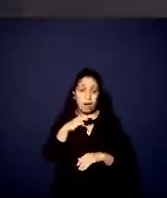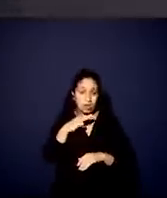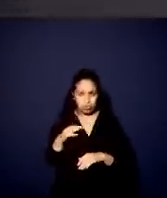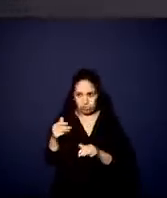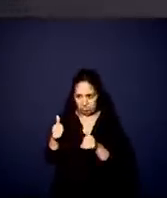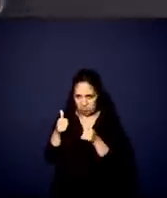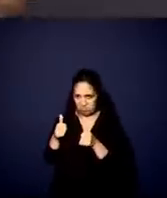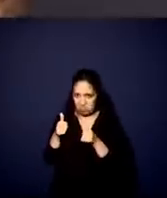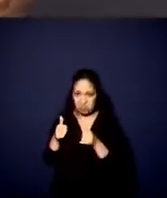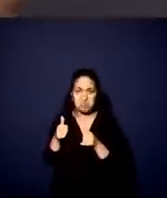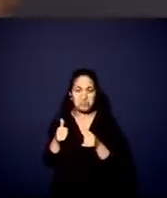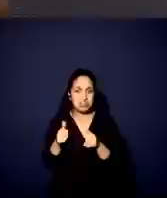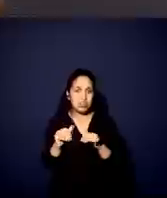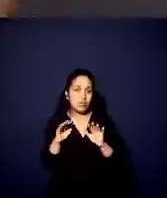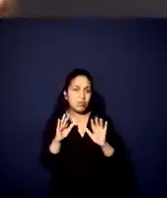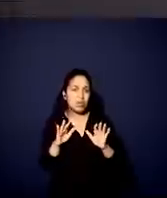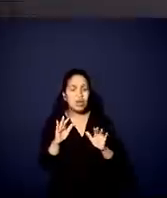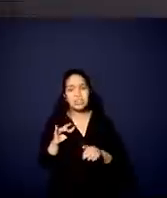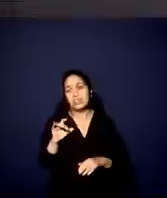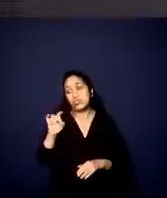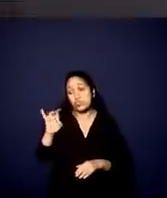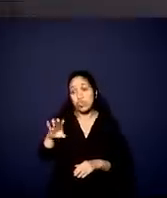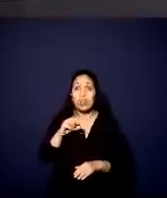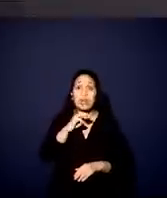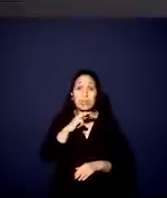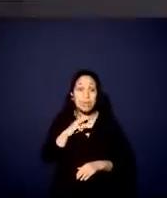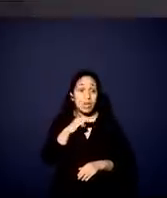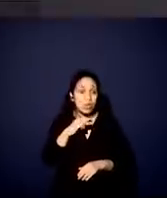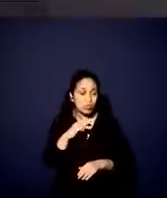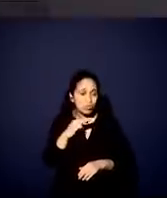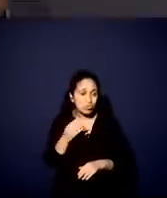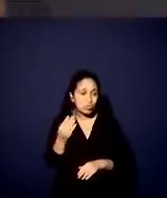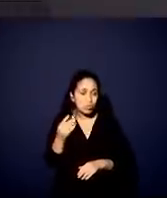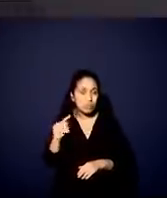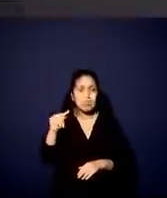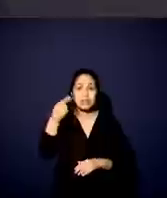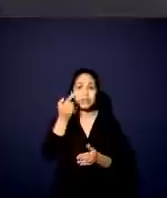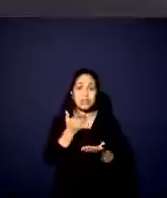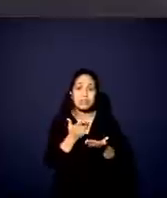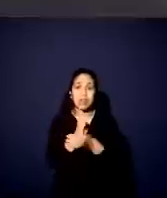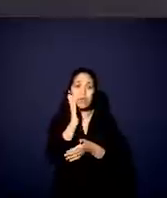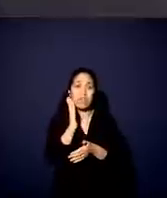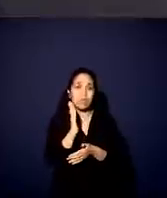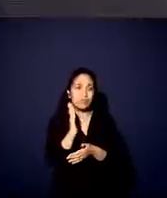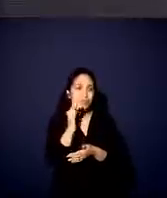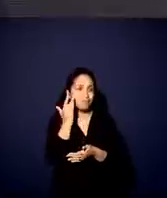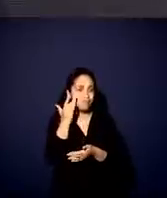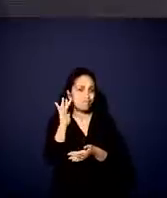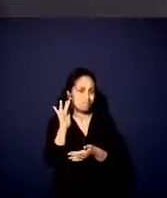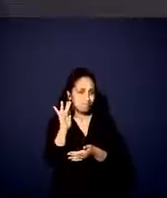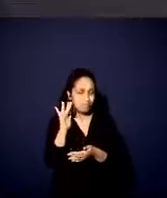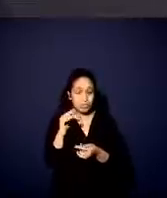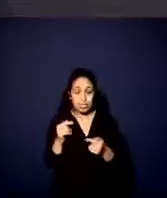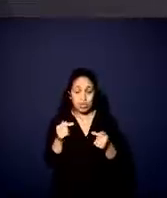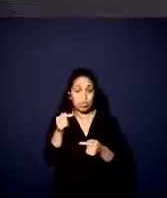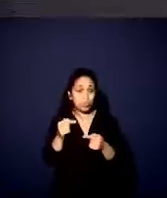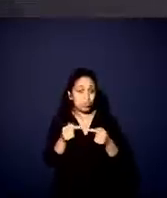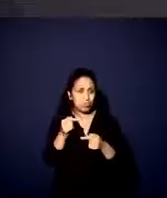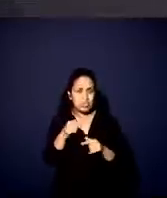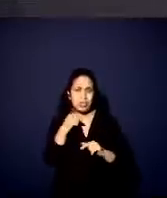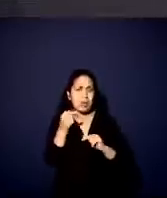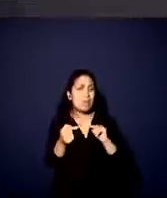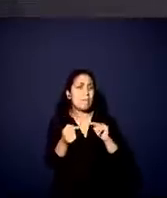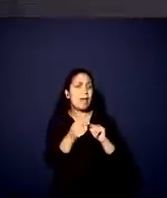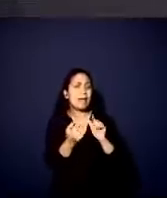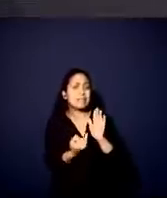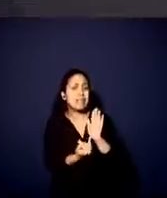se ele vai ter vai ser indicado em março eu não sei quando seria aprovado a discussão sobre qual vai ser a meta de